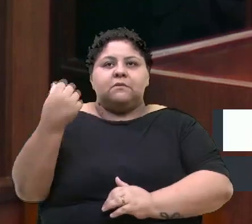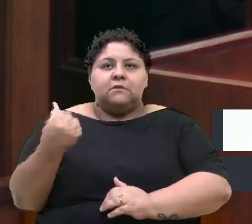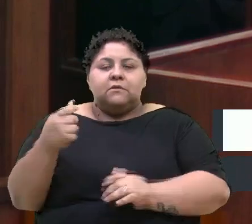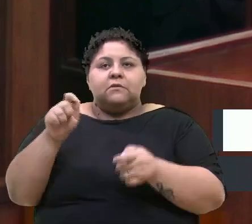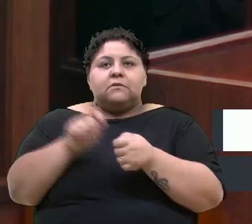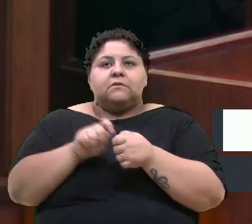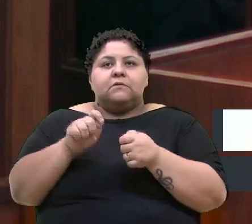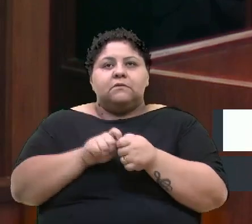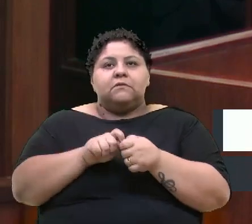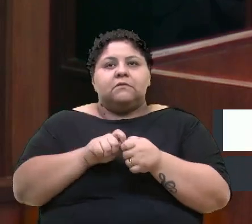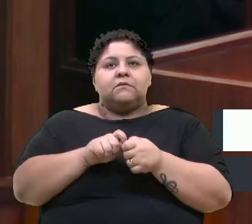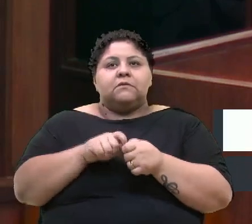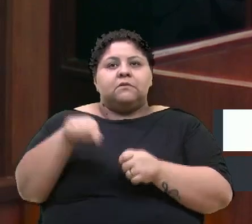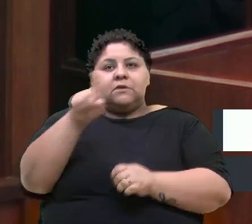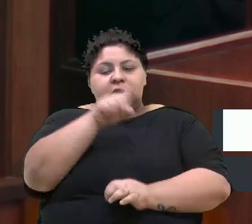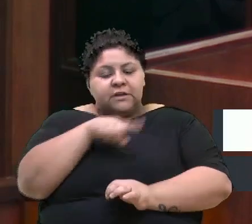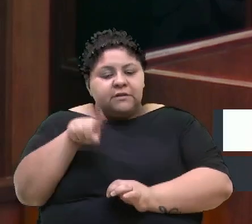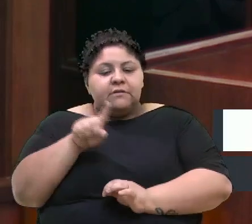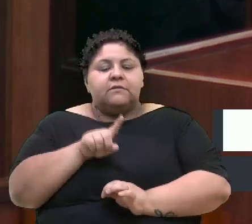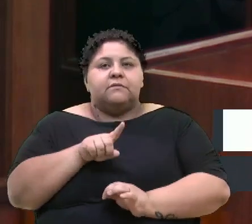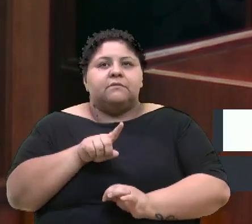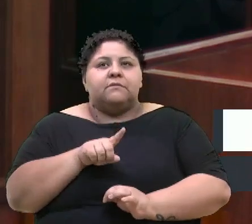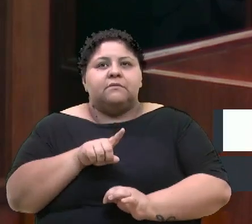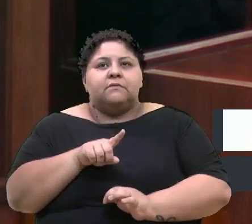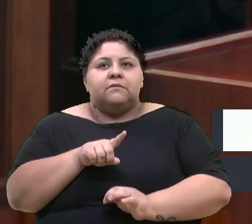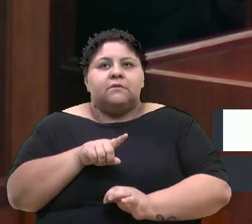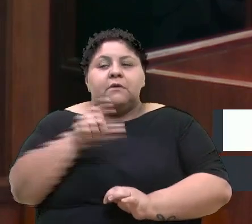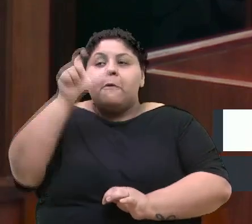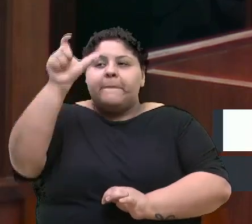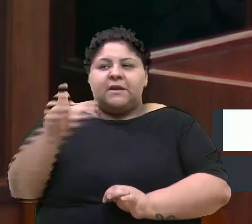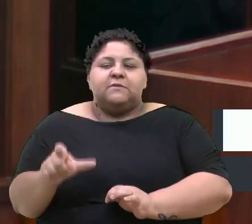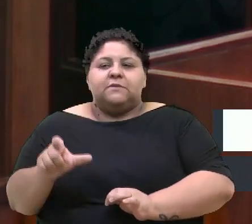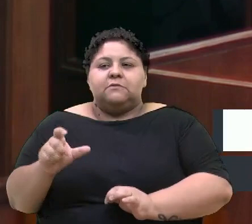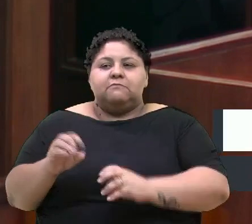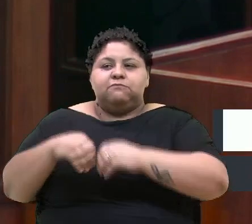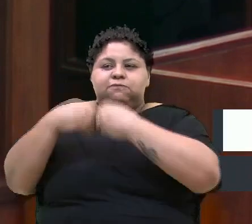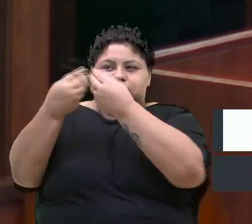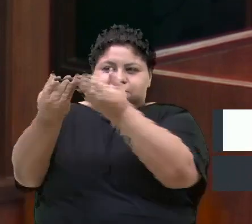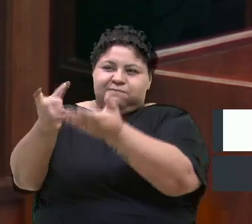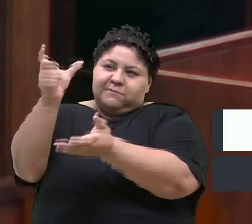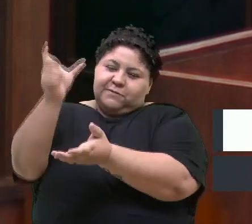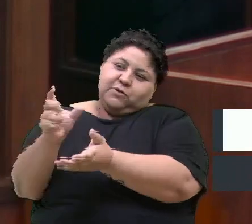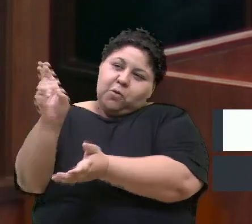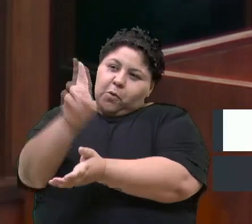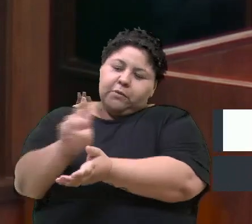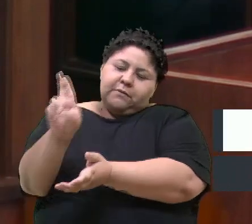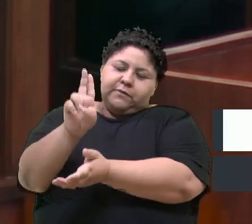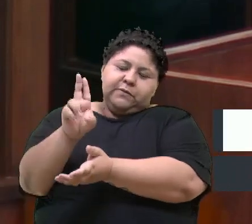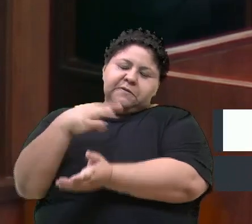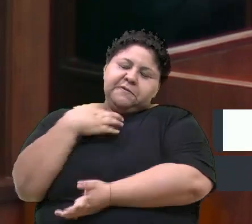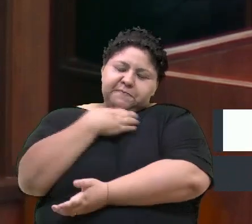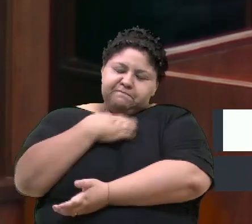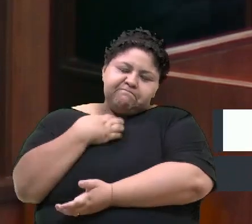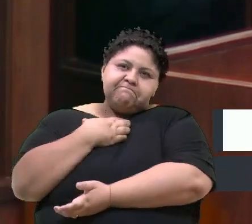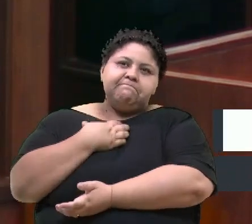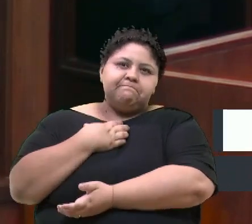fazendo algo que a gente vai deixar para as pessoas usar a BR-116